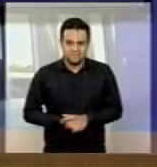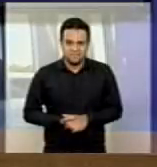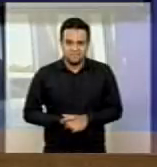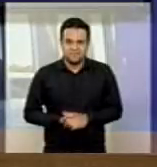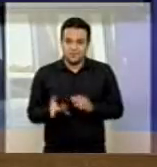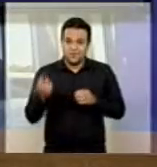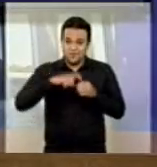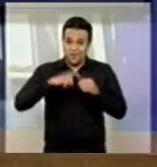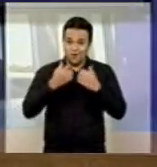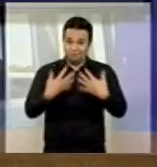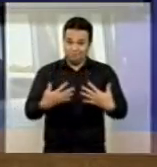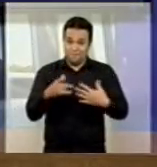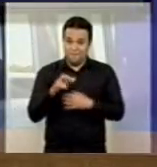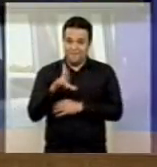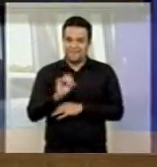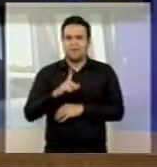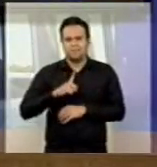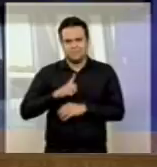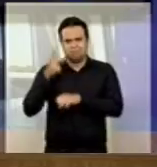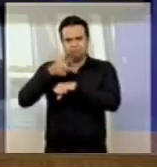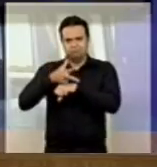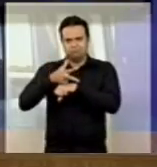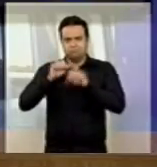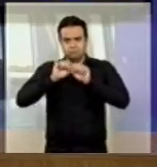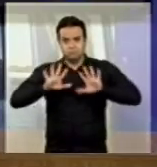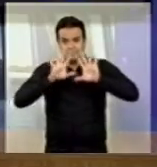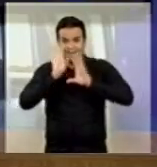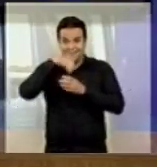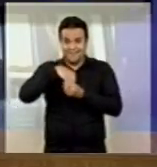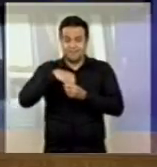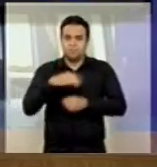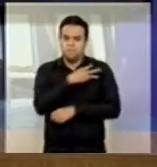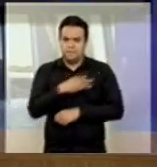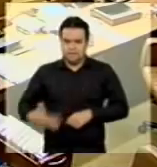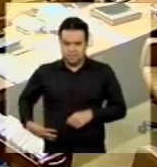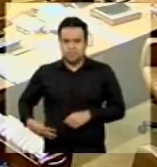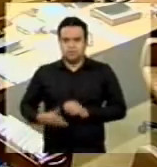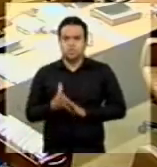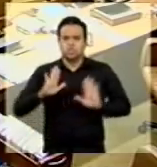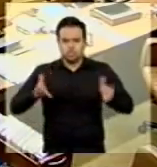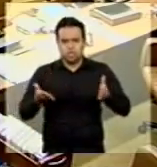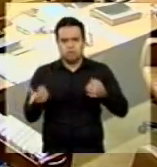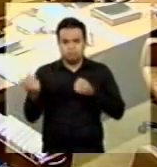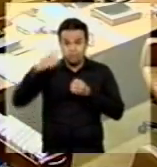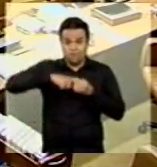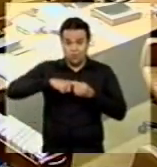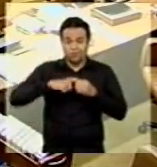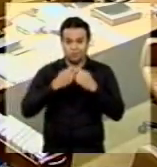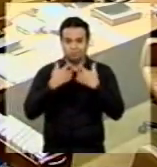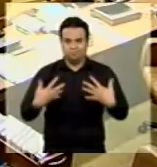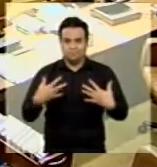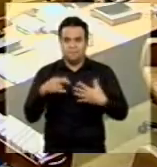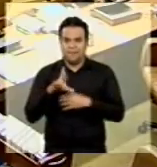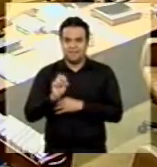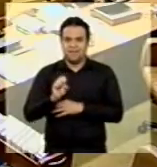Estamos de volta com o Direto do Plenário. Já temos imagens deste exato momento em que os ministros já estão retornando ao plenário do